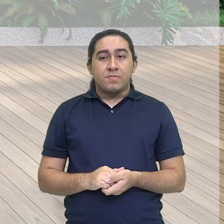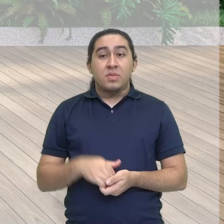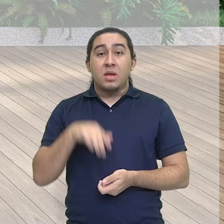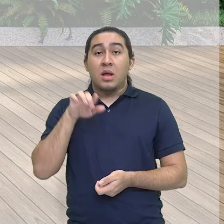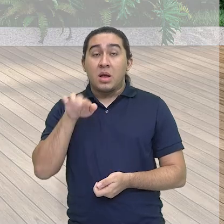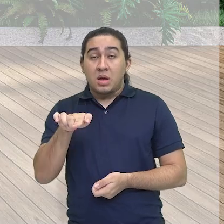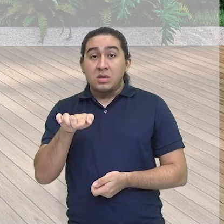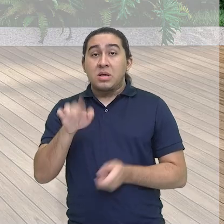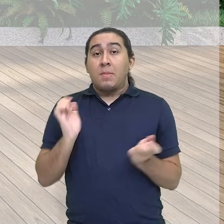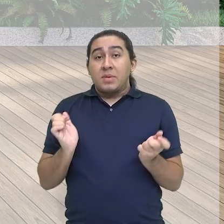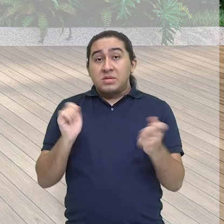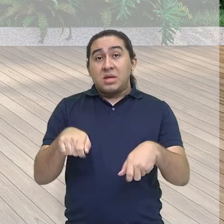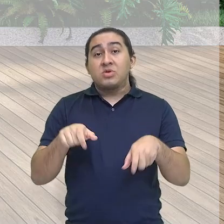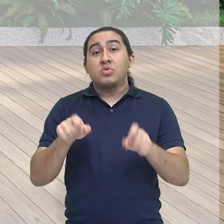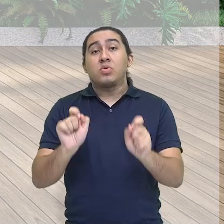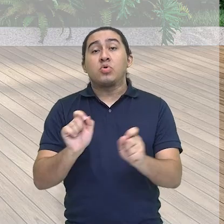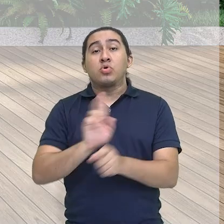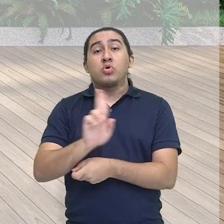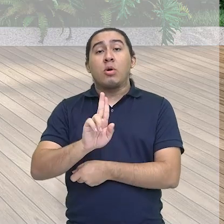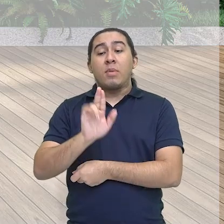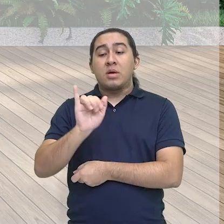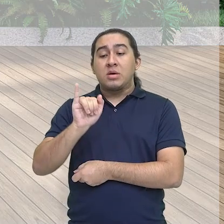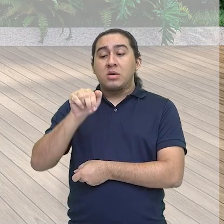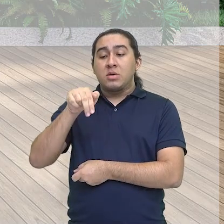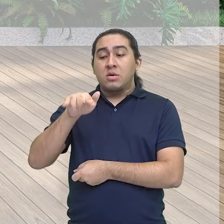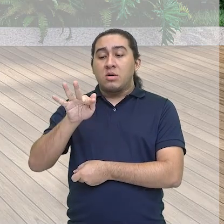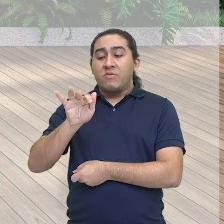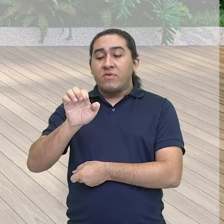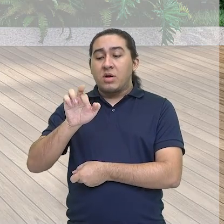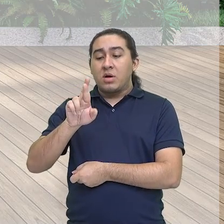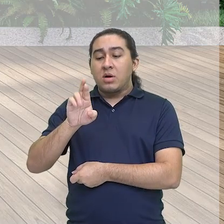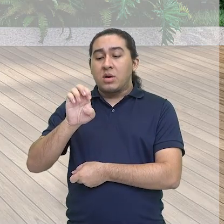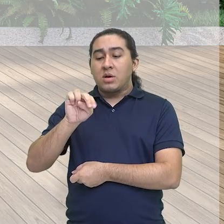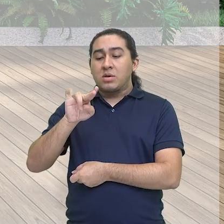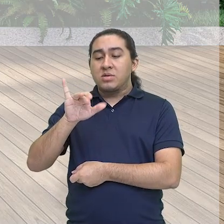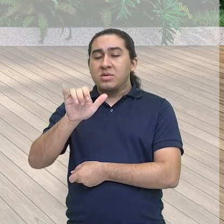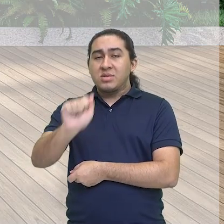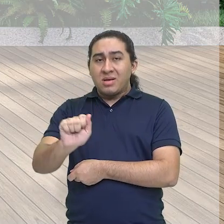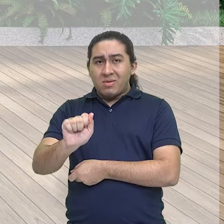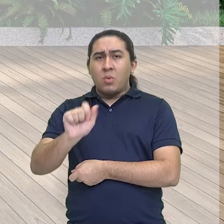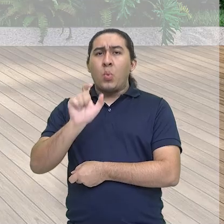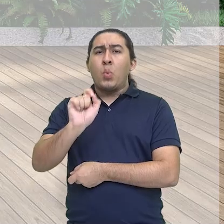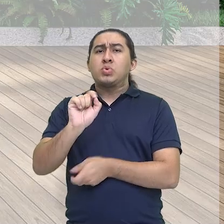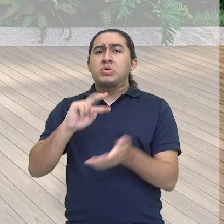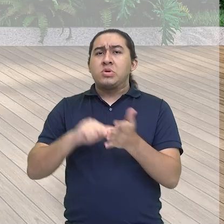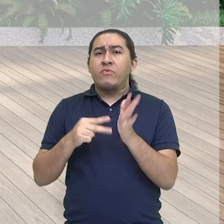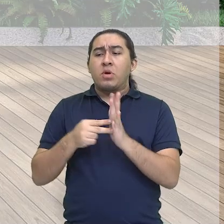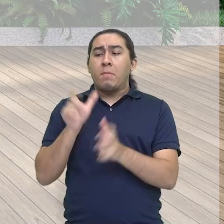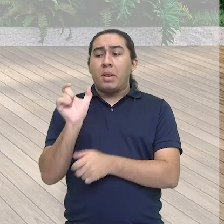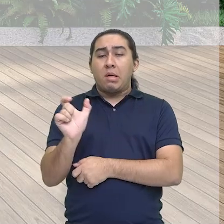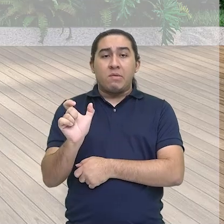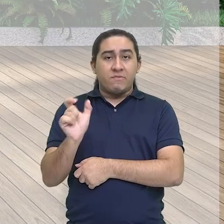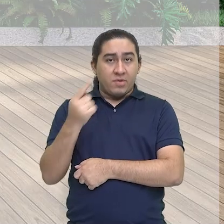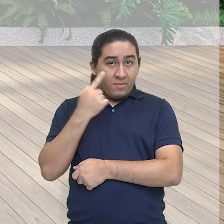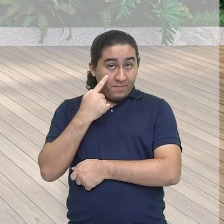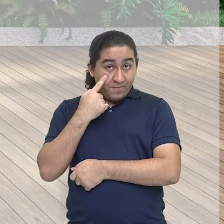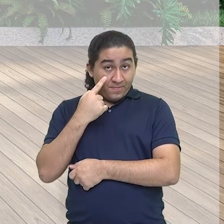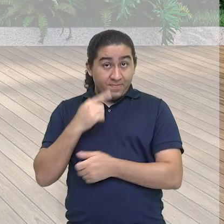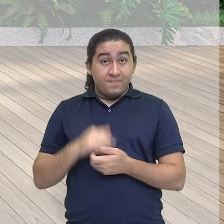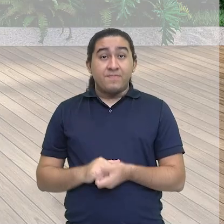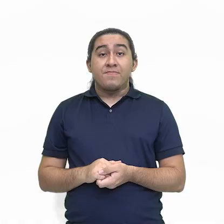nós chamamos de inferência. Mas o que será uma inferência? Né?